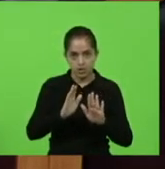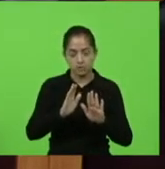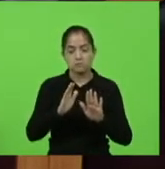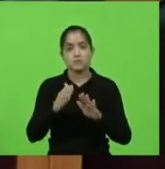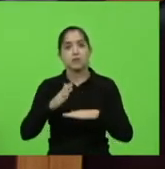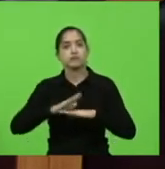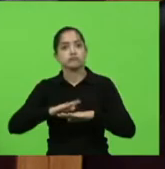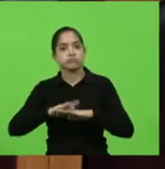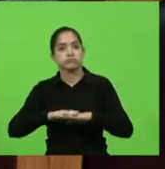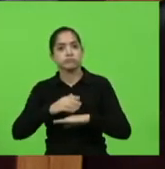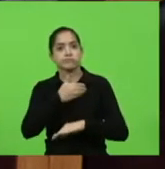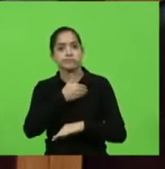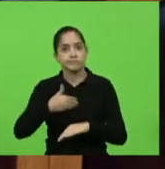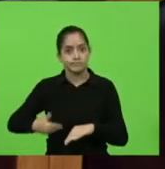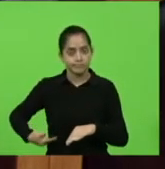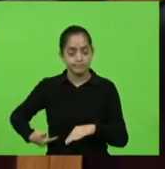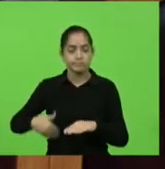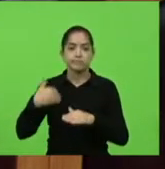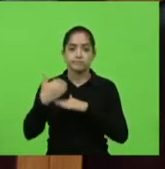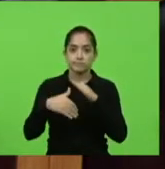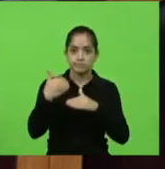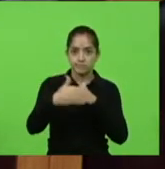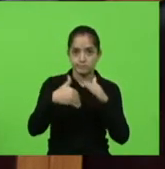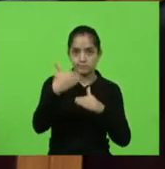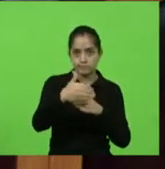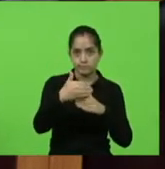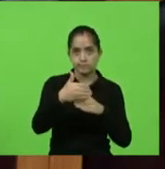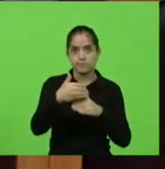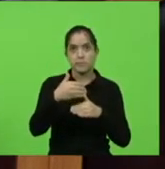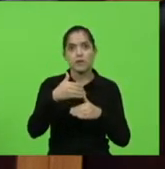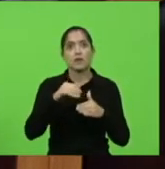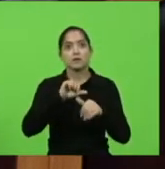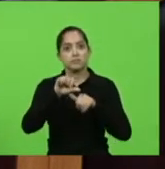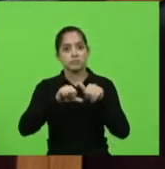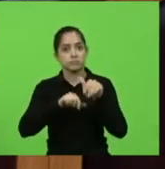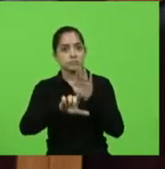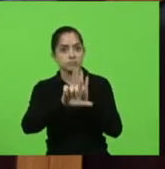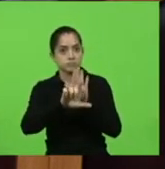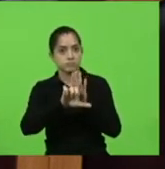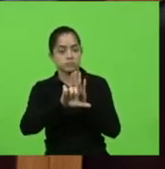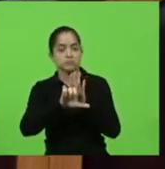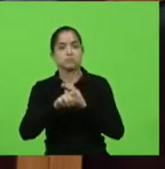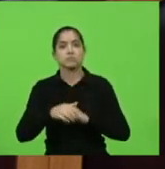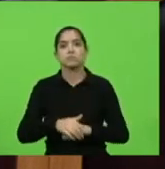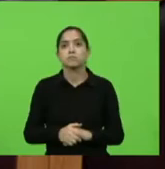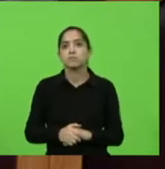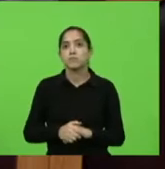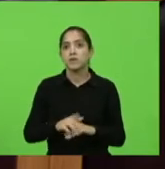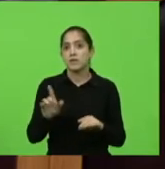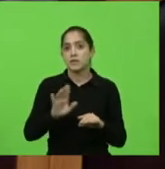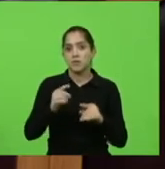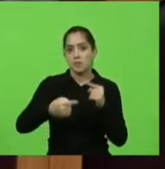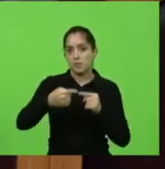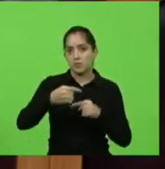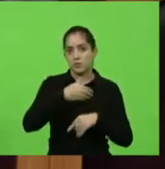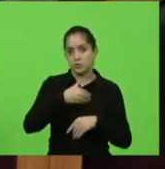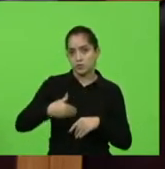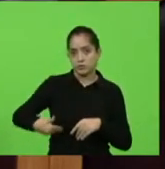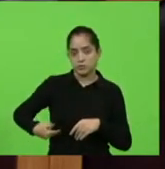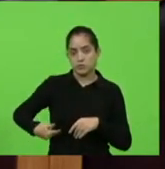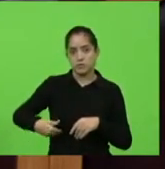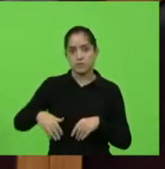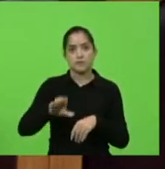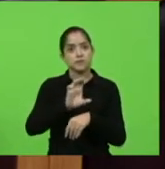governo. E vai continuar em tramitação até virar lei. E vai ser uma política de Estado, não uma política de governo. Eu